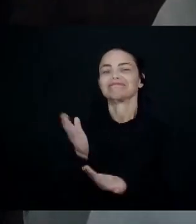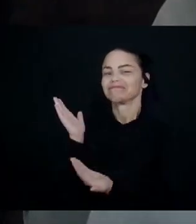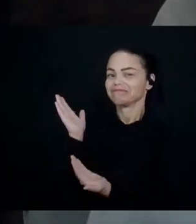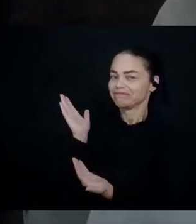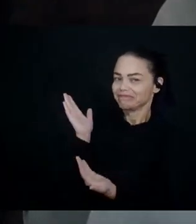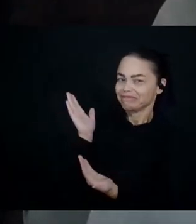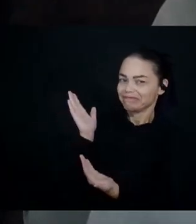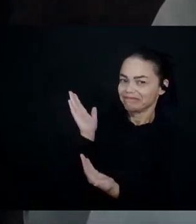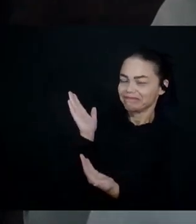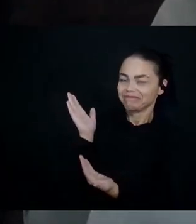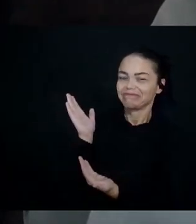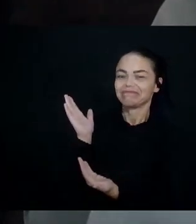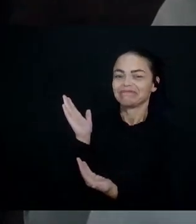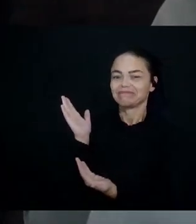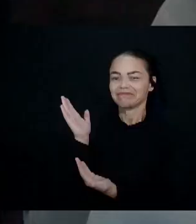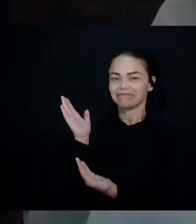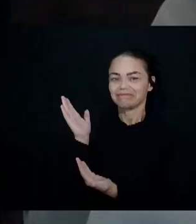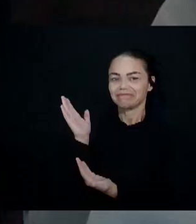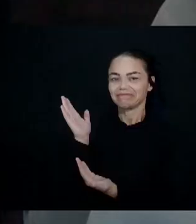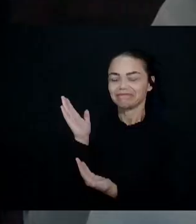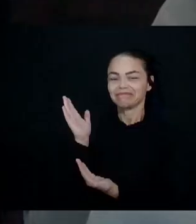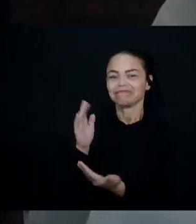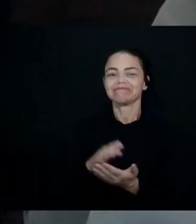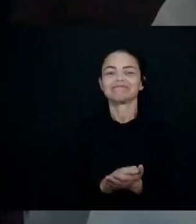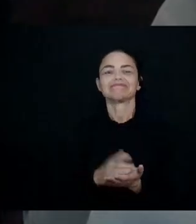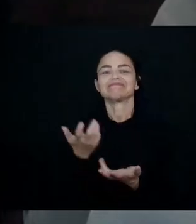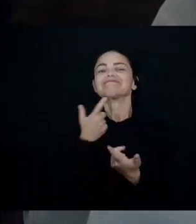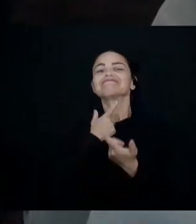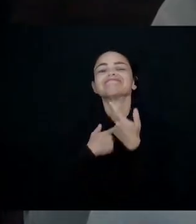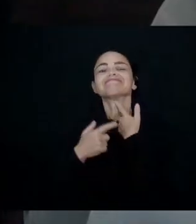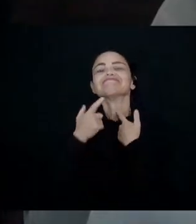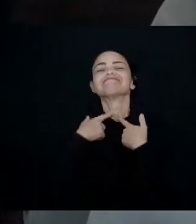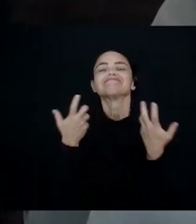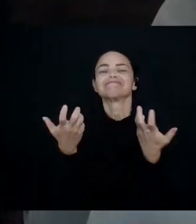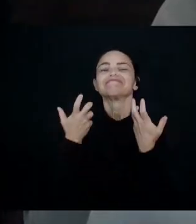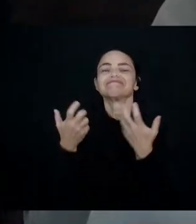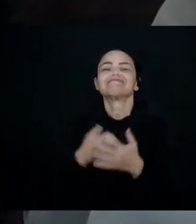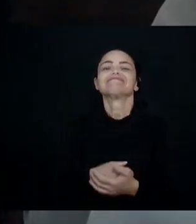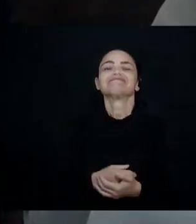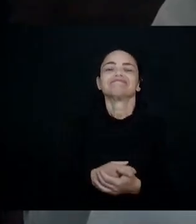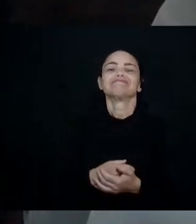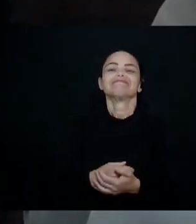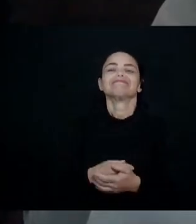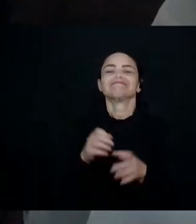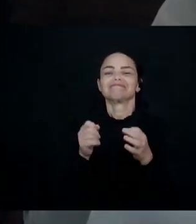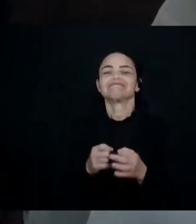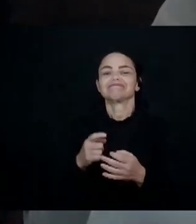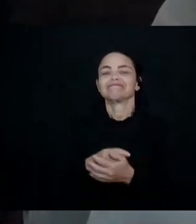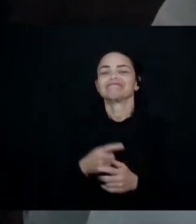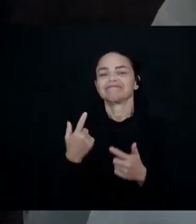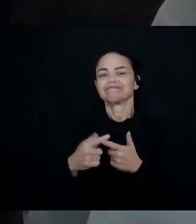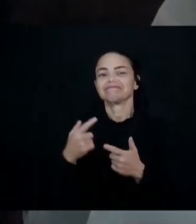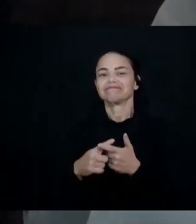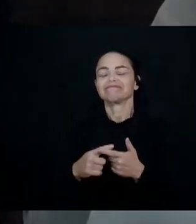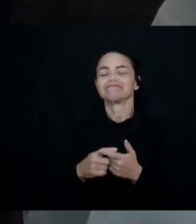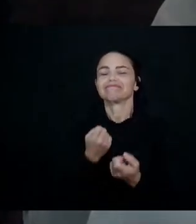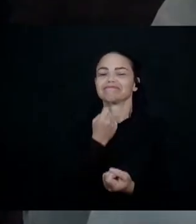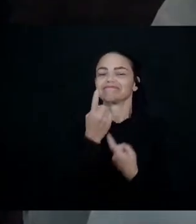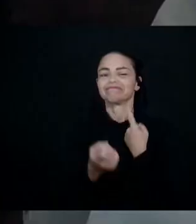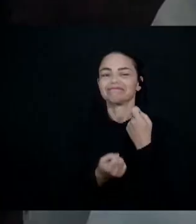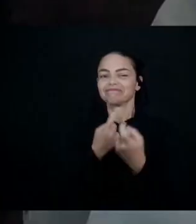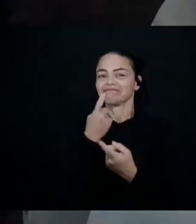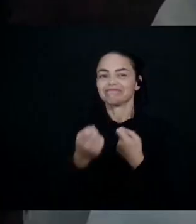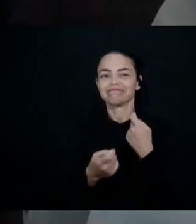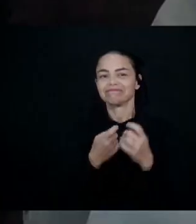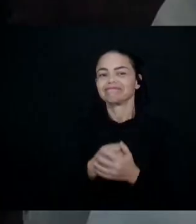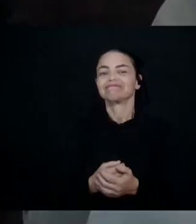isso, brilhantes gente. é o que todo mundo quer, né, Foi gente? difícil essas aí ou não? Com certeza. Elas são um pouquinho mais raras, né? Elas são